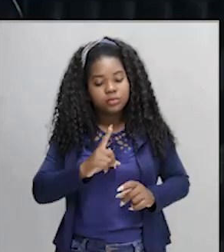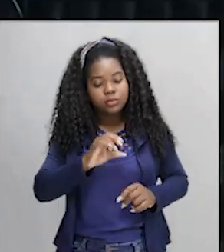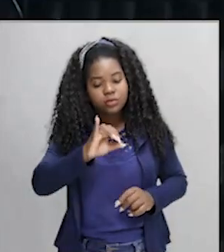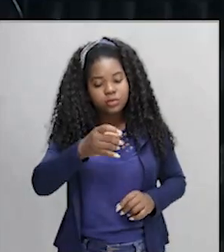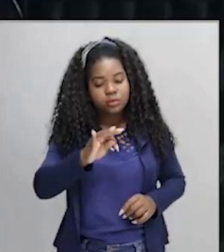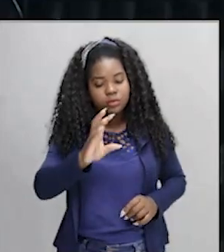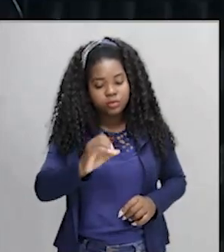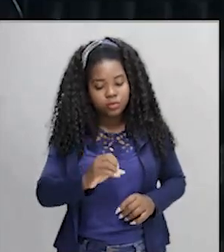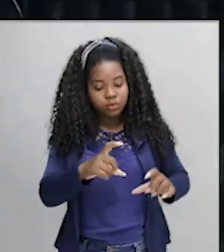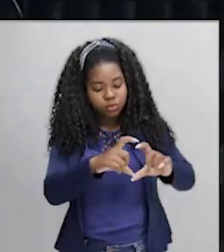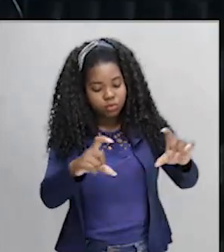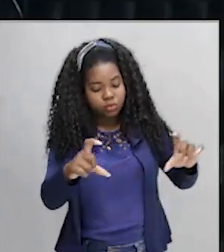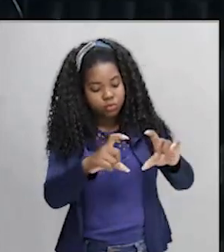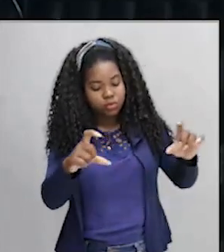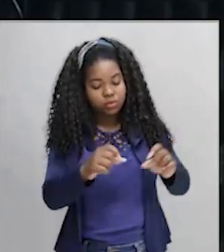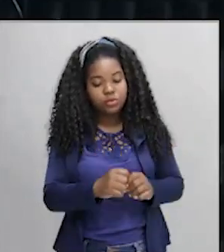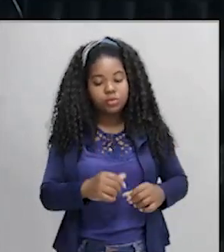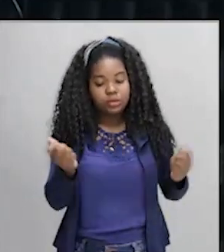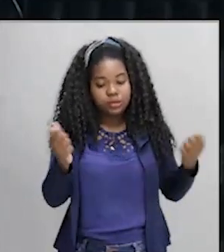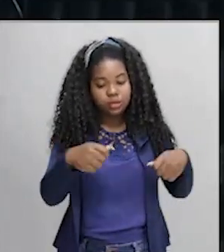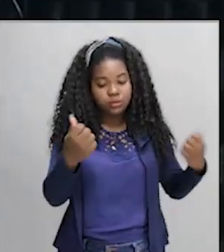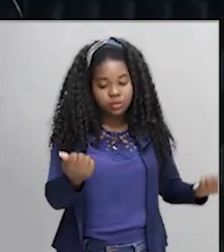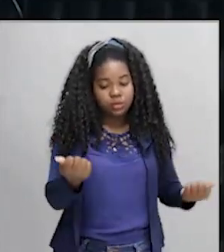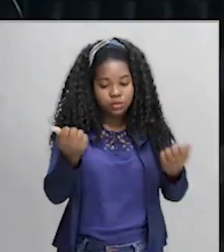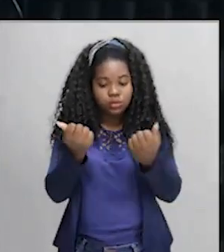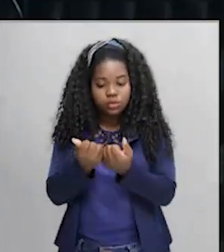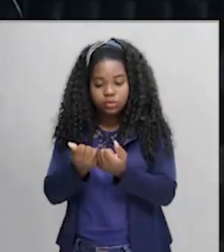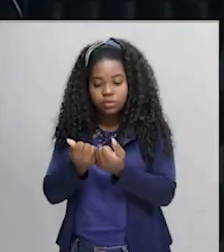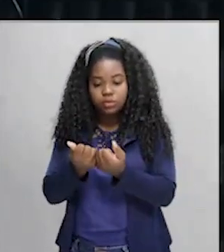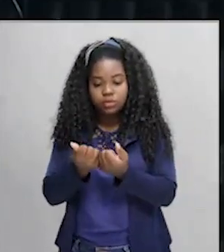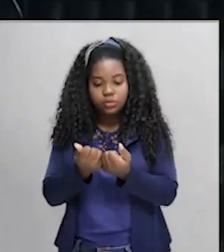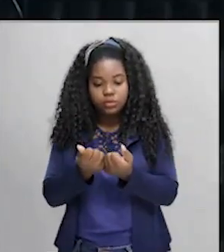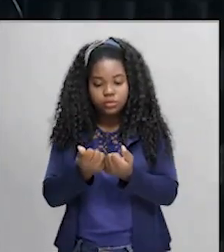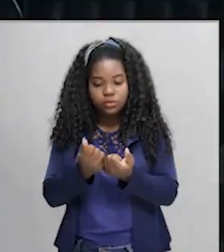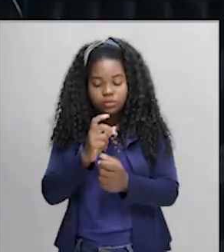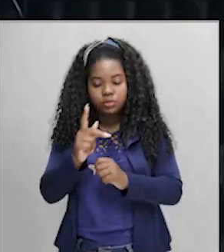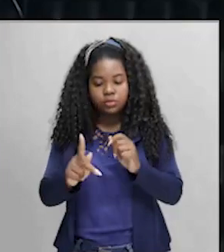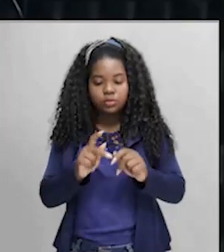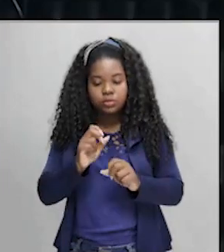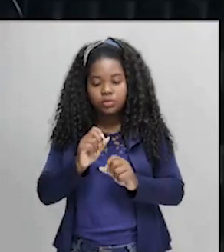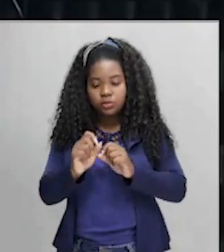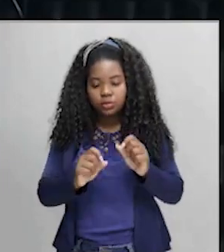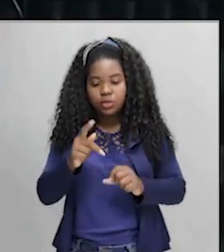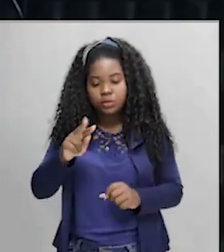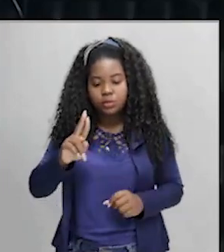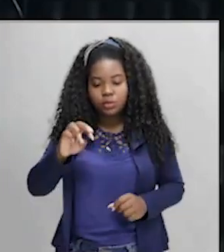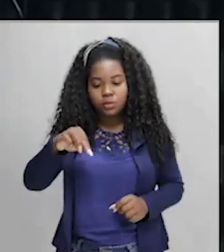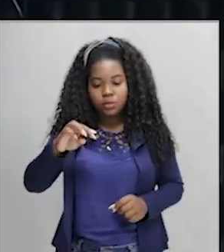numa oração, você pode substituir o objeto por um pronome, e aí é o pronome